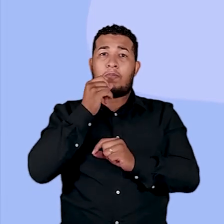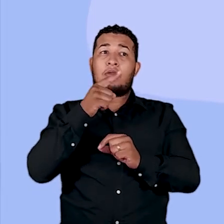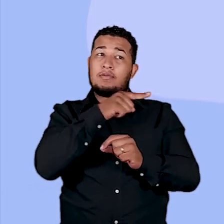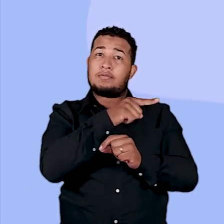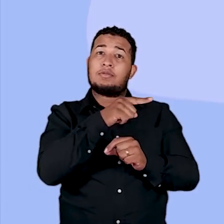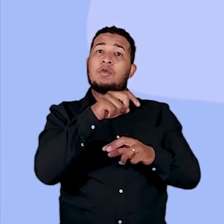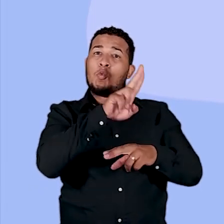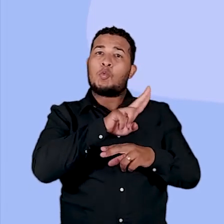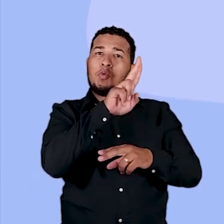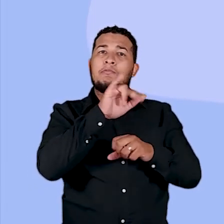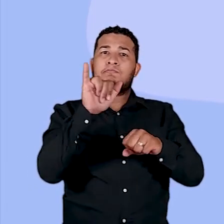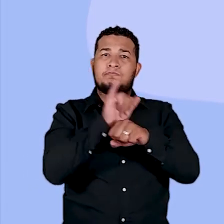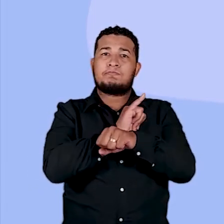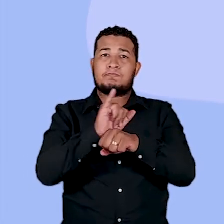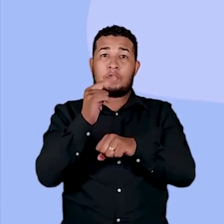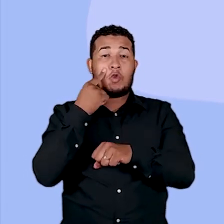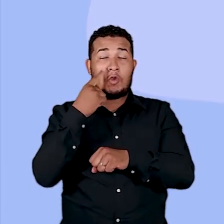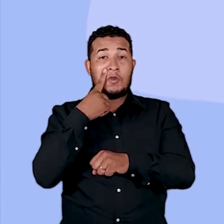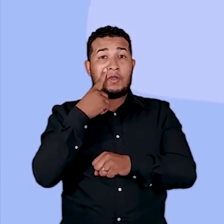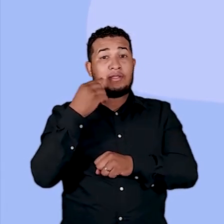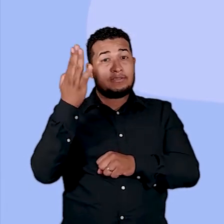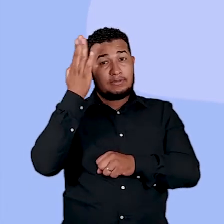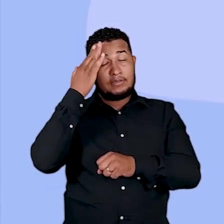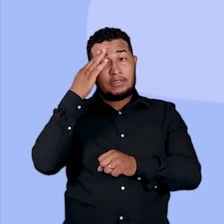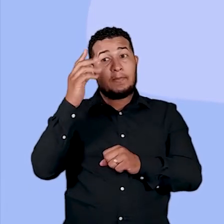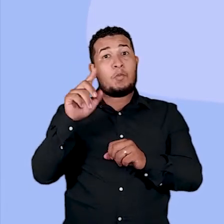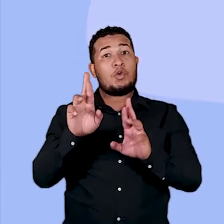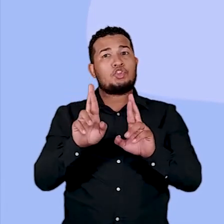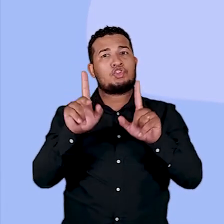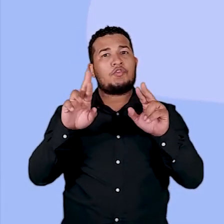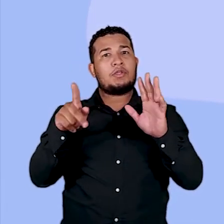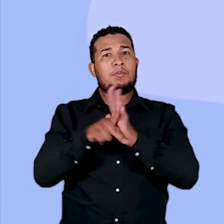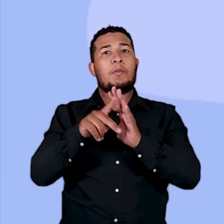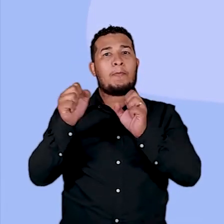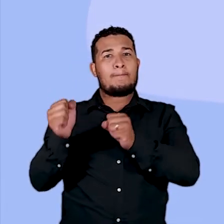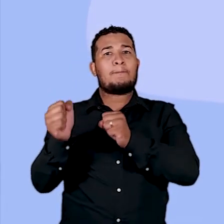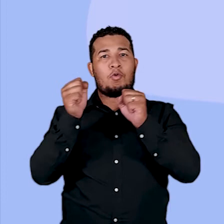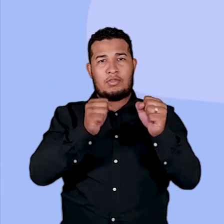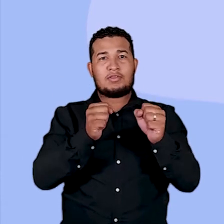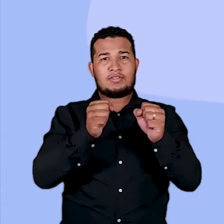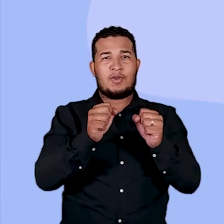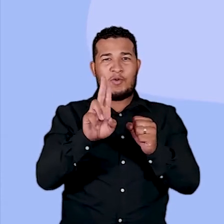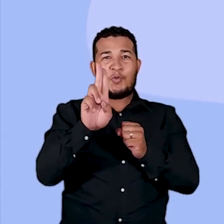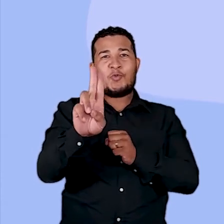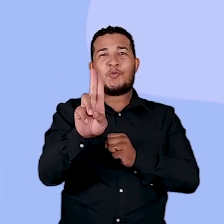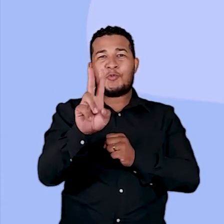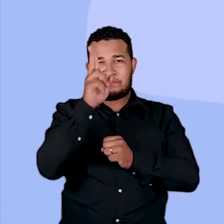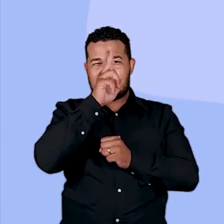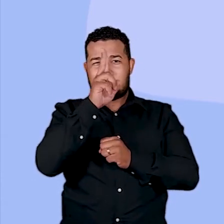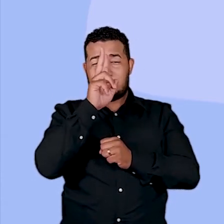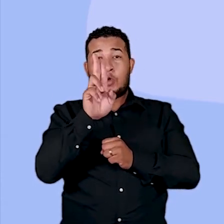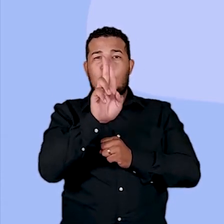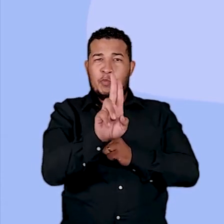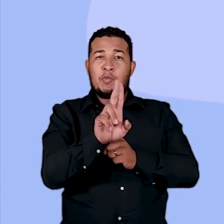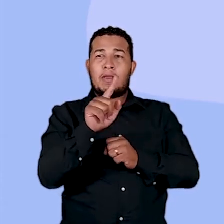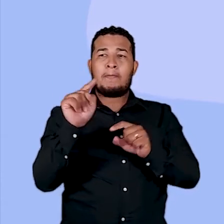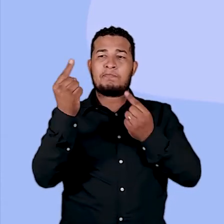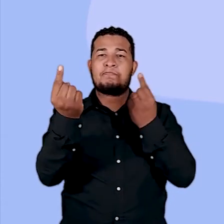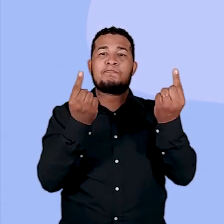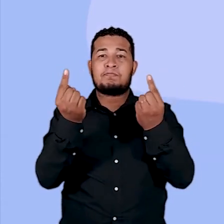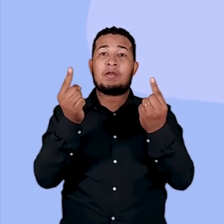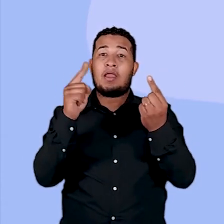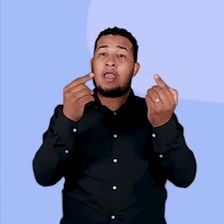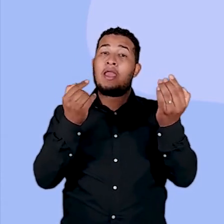que define aí olha só, determina que a diferença de potencial, que a gente chama de U, entre dois pontos de um